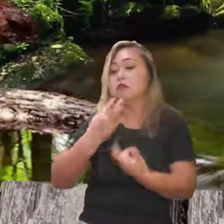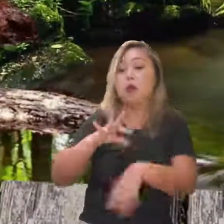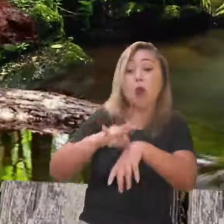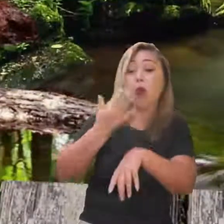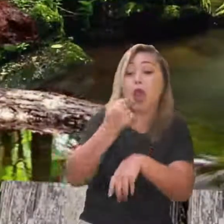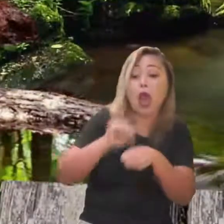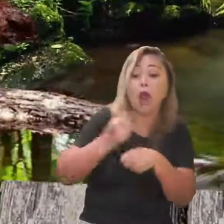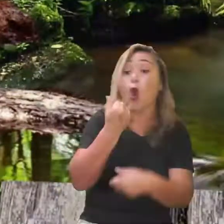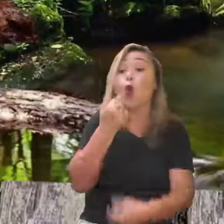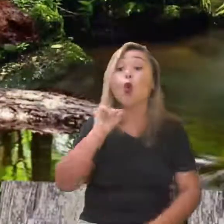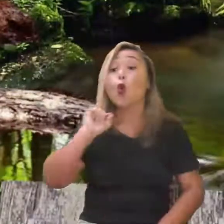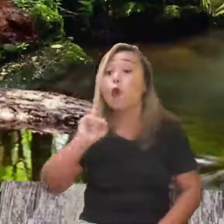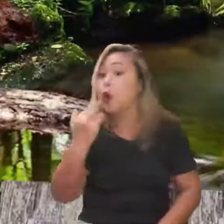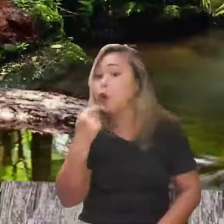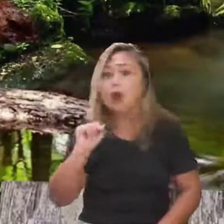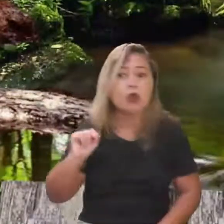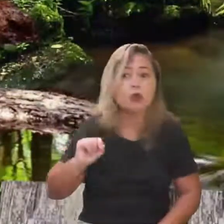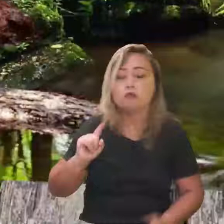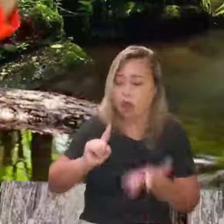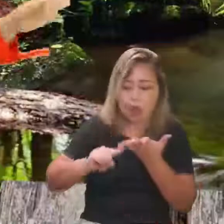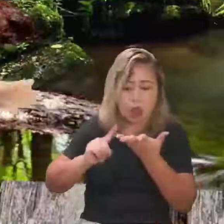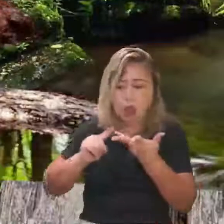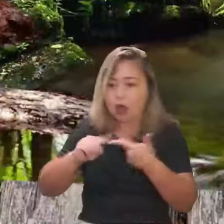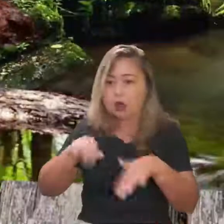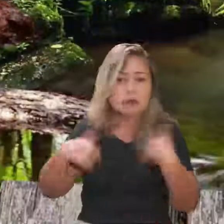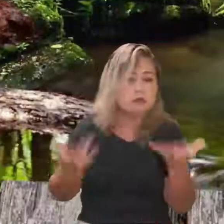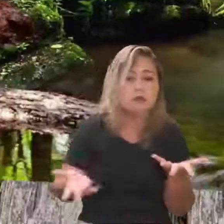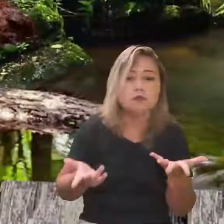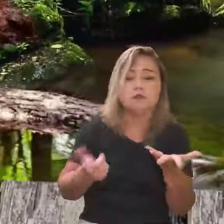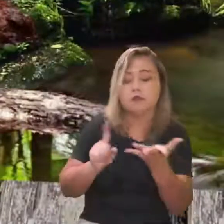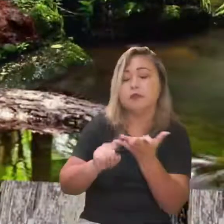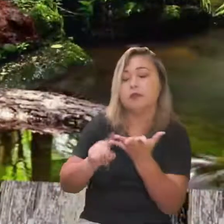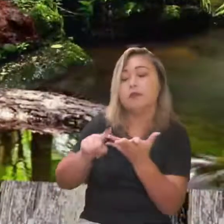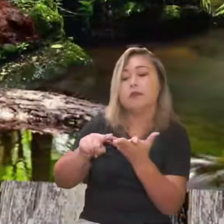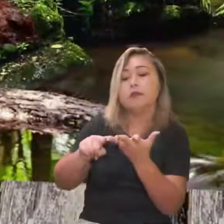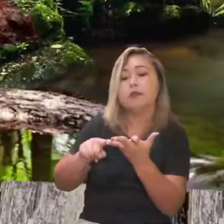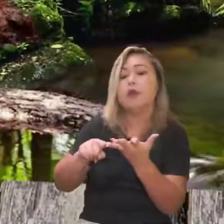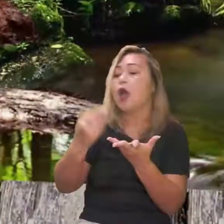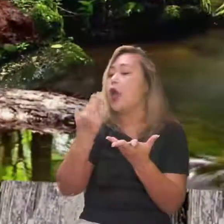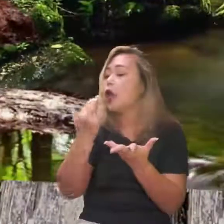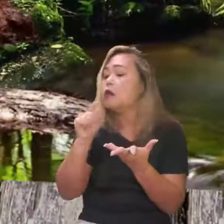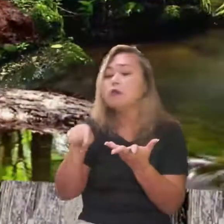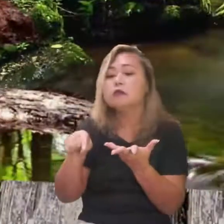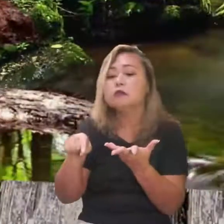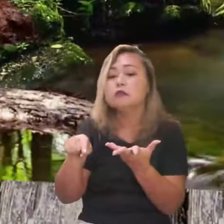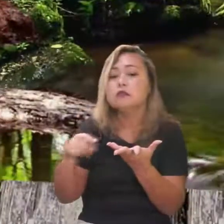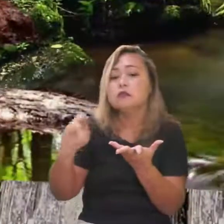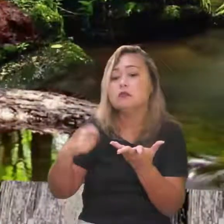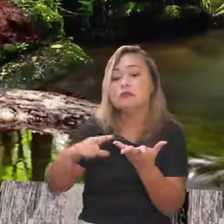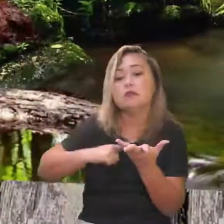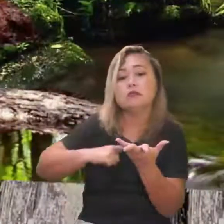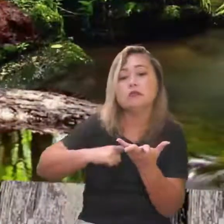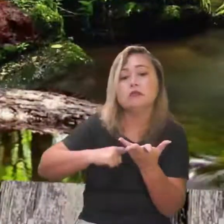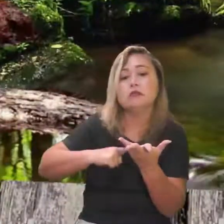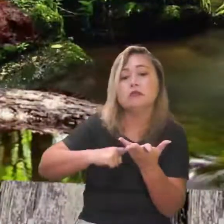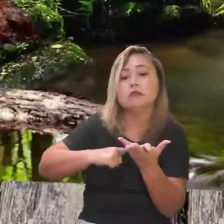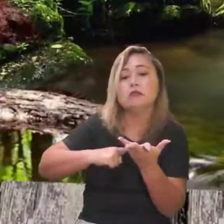insetívoro, né? Enfim, tem uma distribuição grande aí. Aí ele vai se alimentar justamente porque ele vai ter